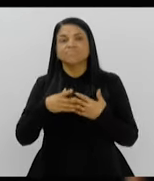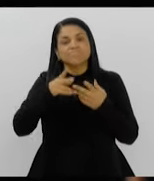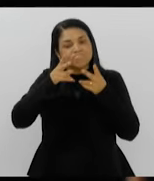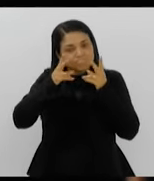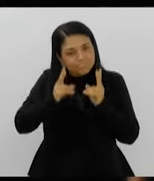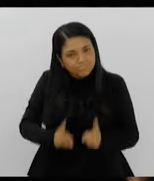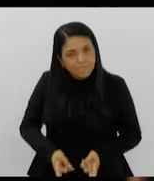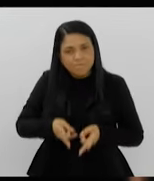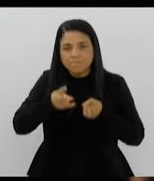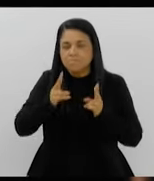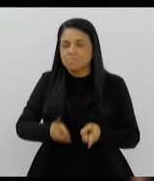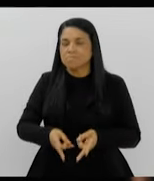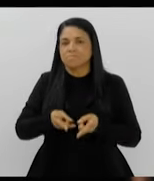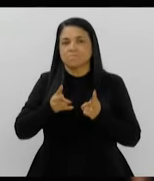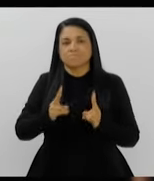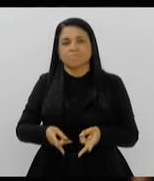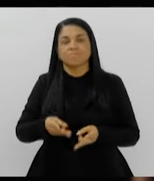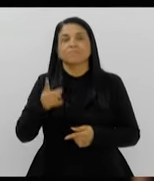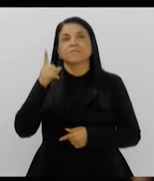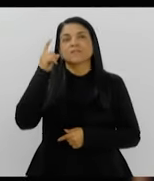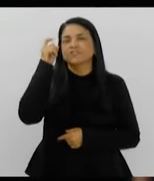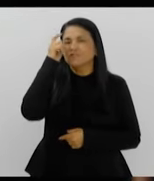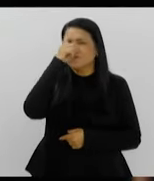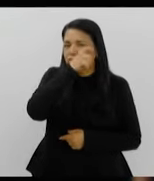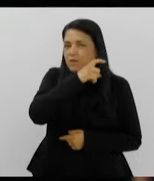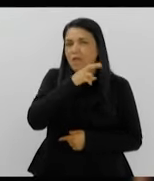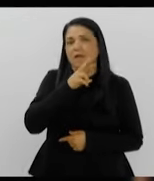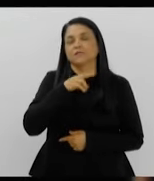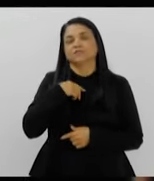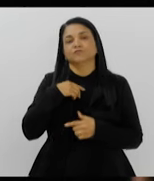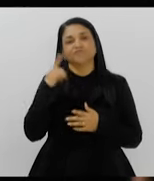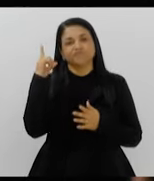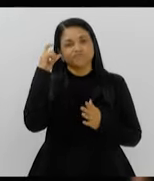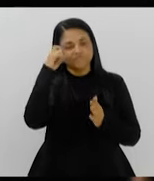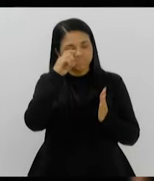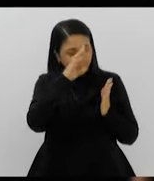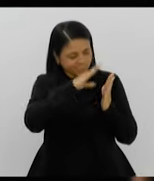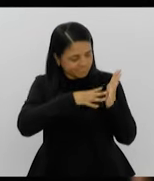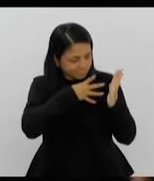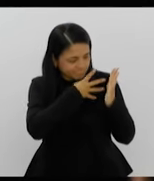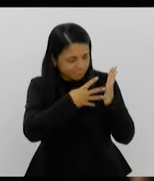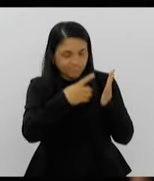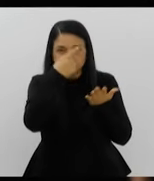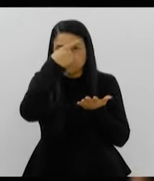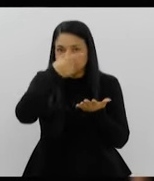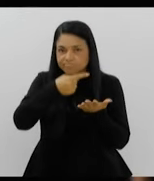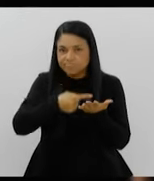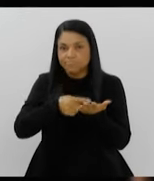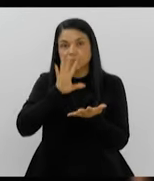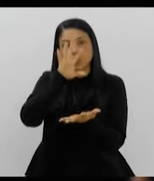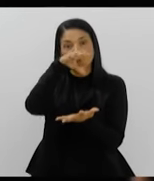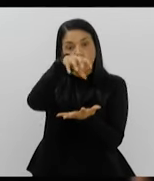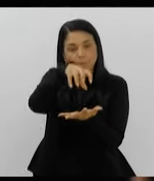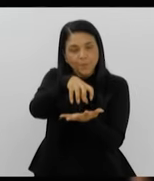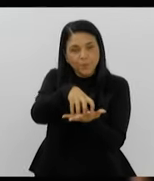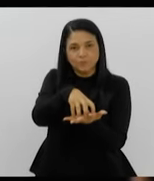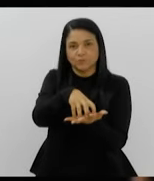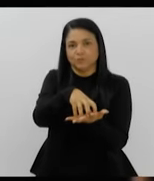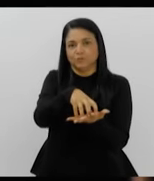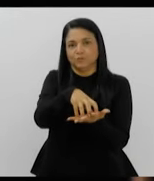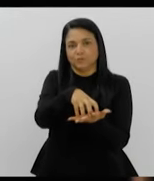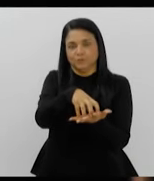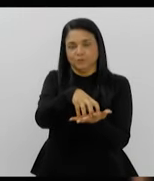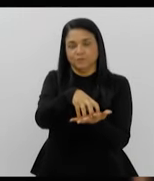é recorrente. Dificuldade de agendamento, não é, no posto local